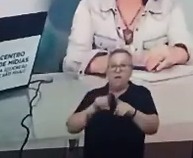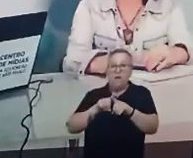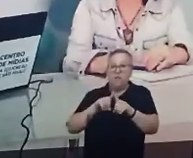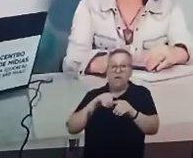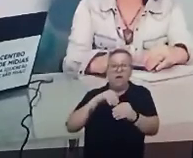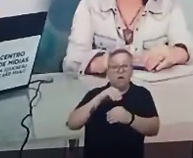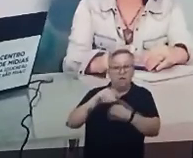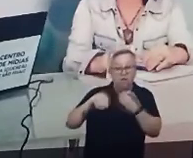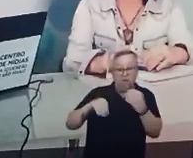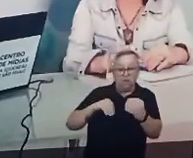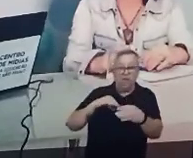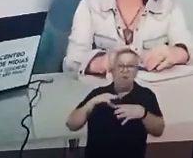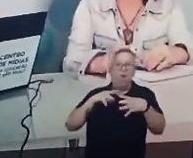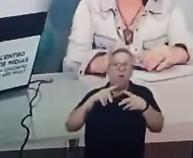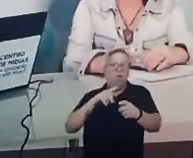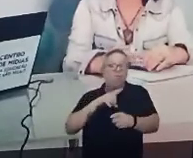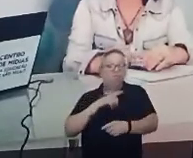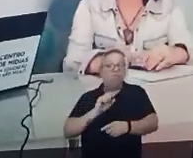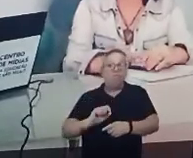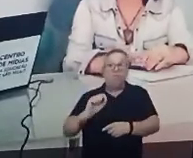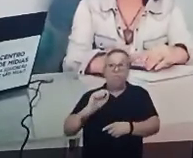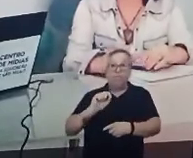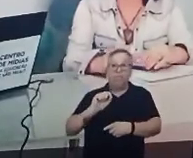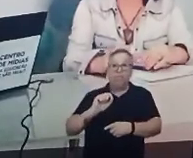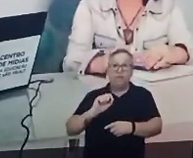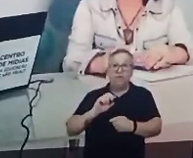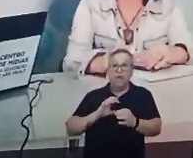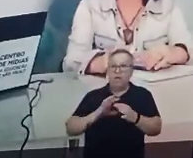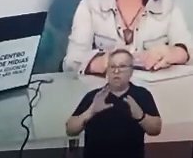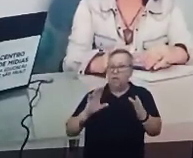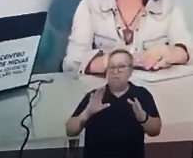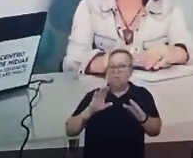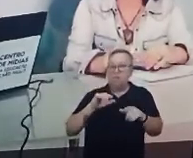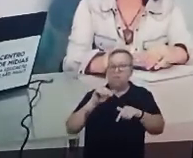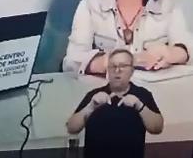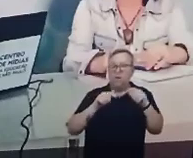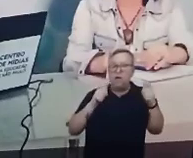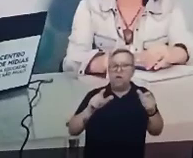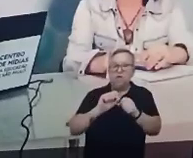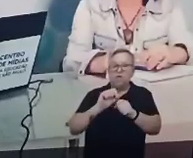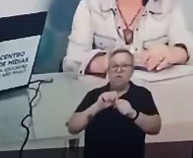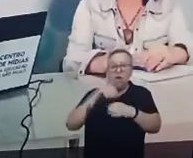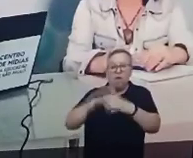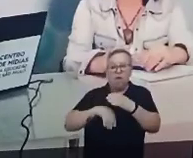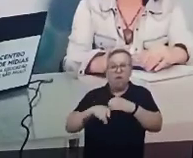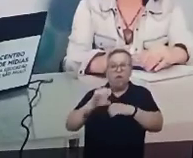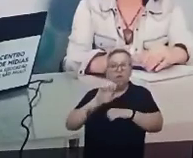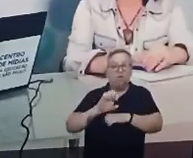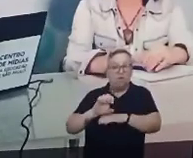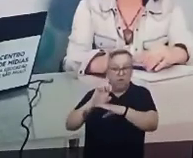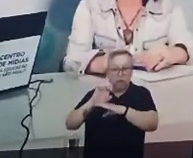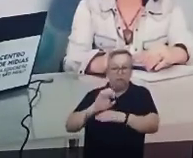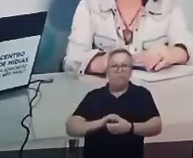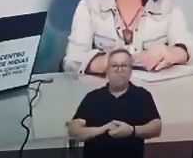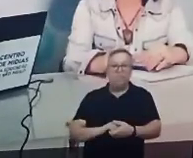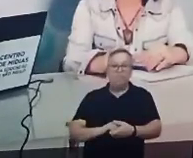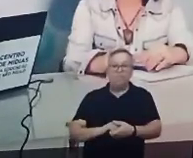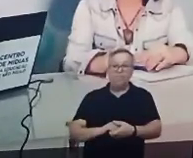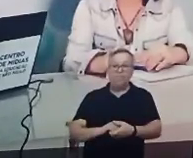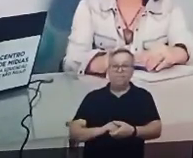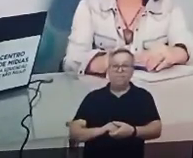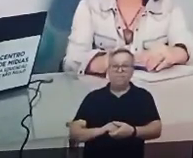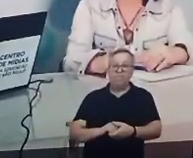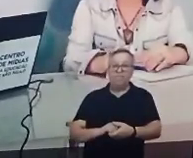englobando tudo que eles tenham, independente do campo de atuação que eles tenham feito no estado, tá bom? Pode